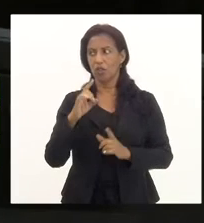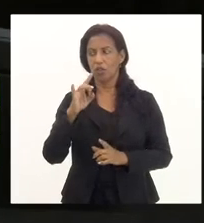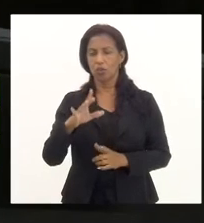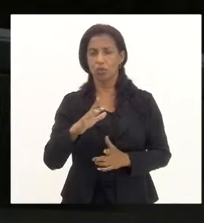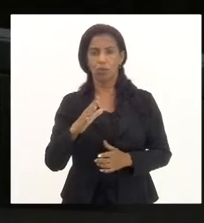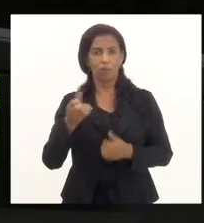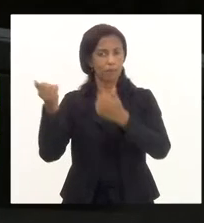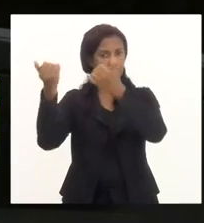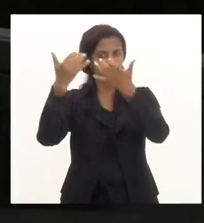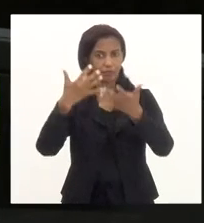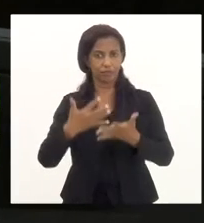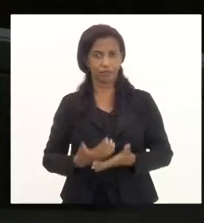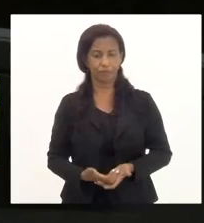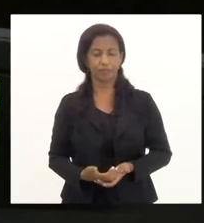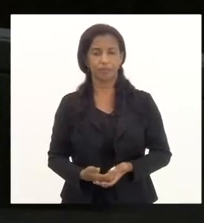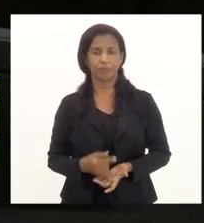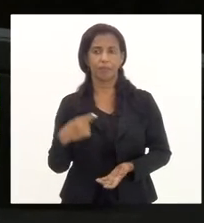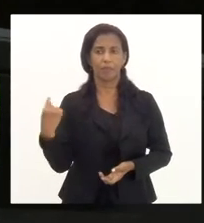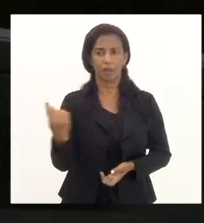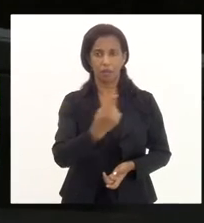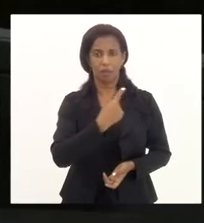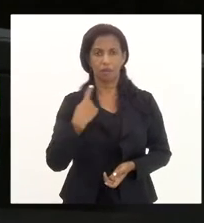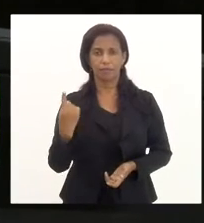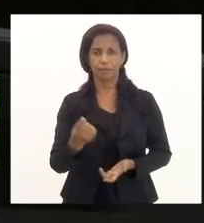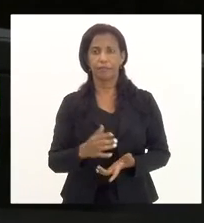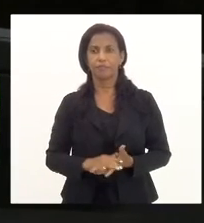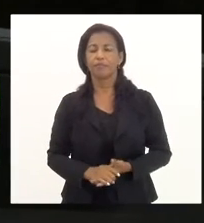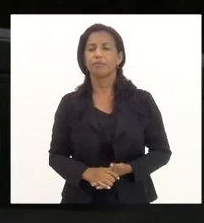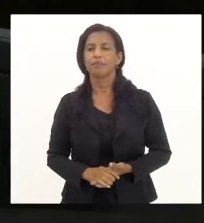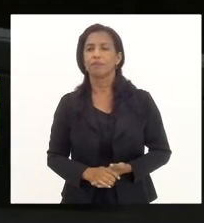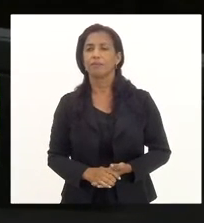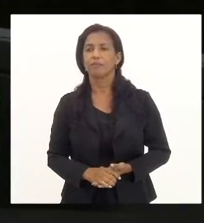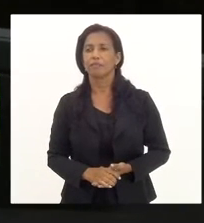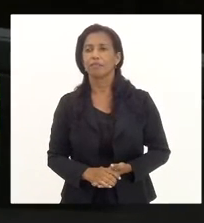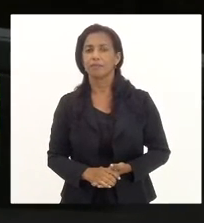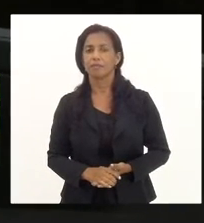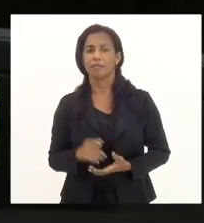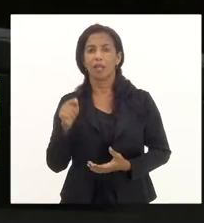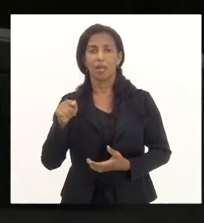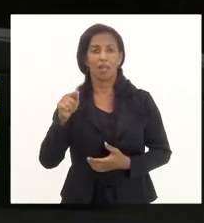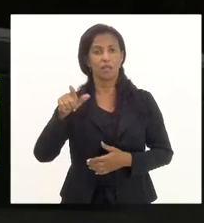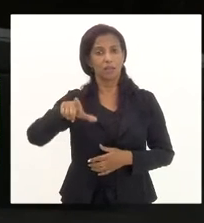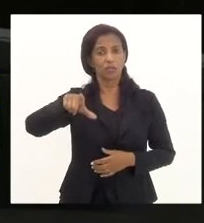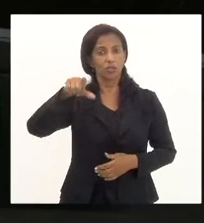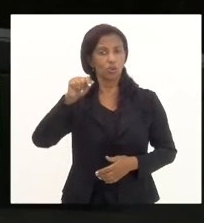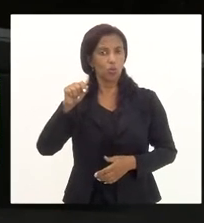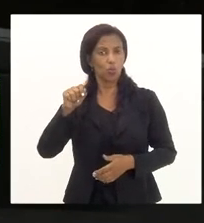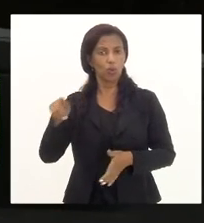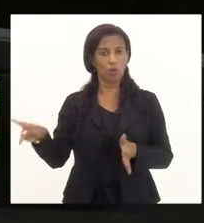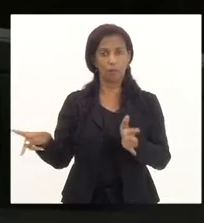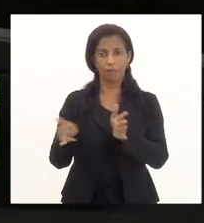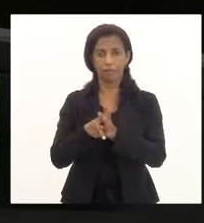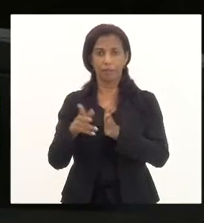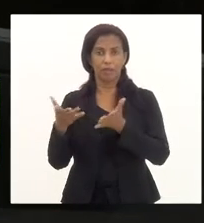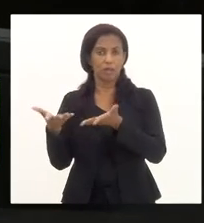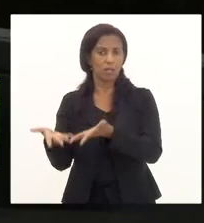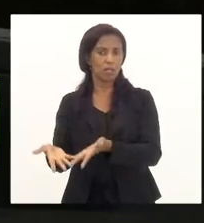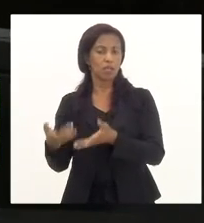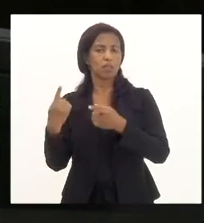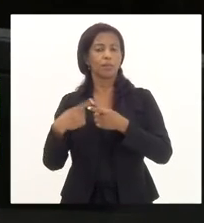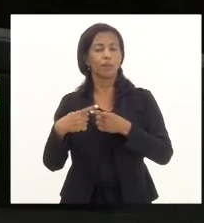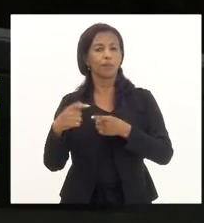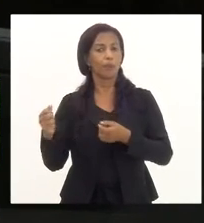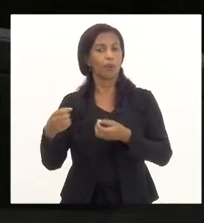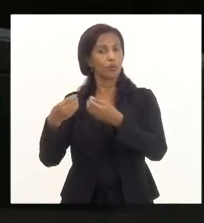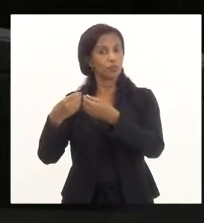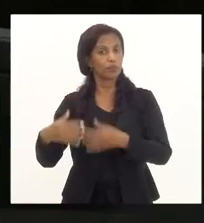para o parecer que nós é esse Essa opção não faz parte até porque isso pode